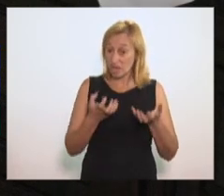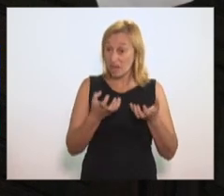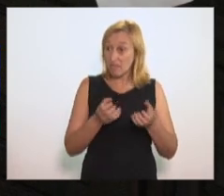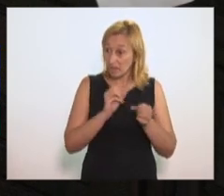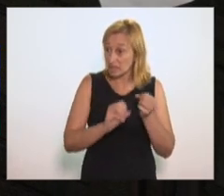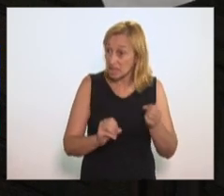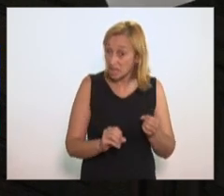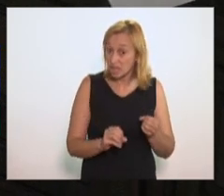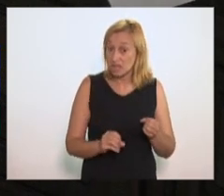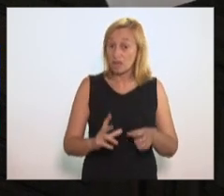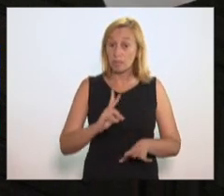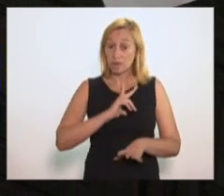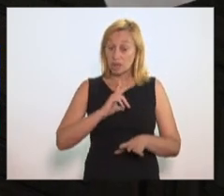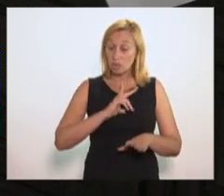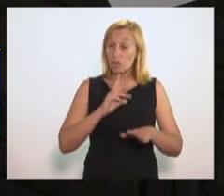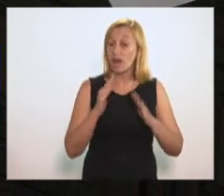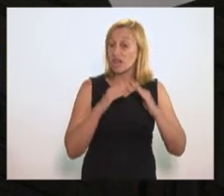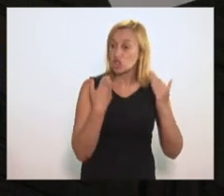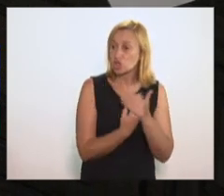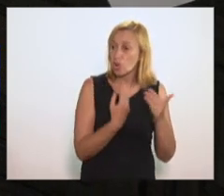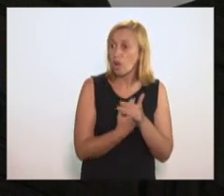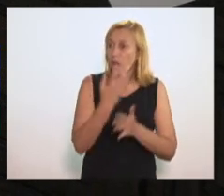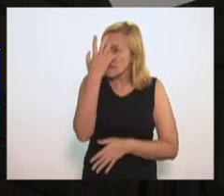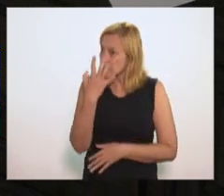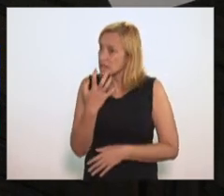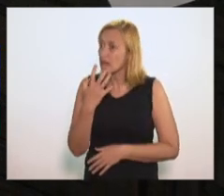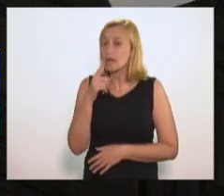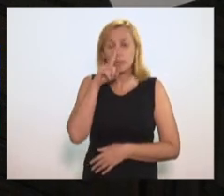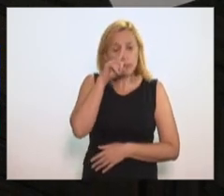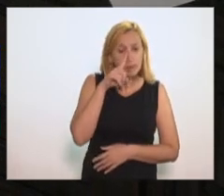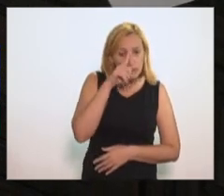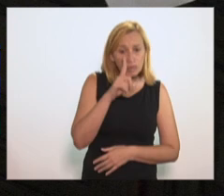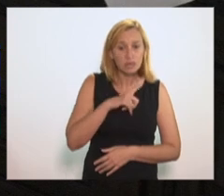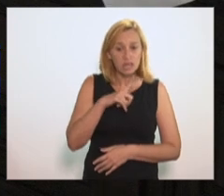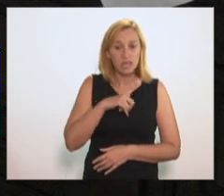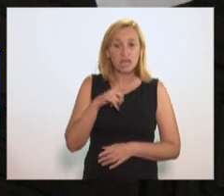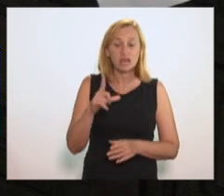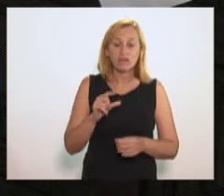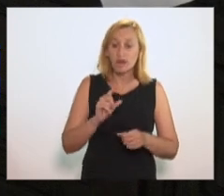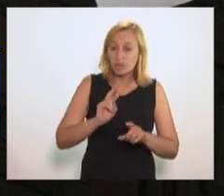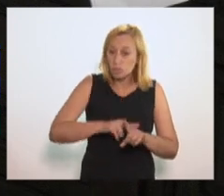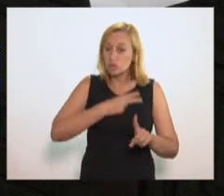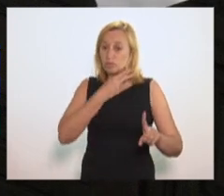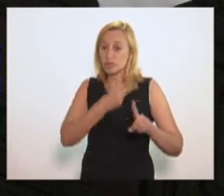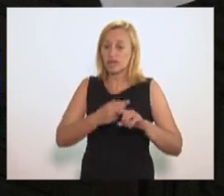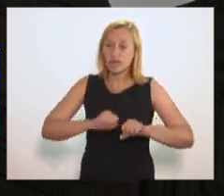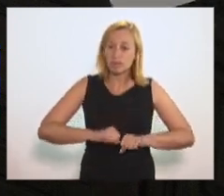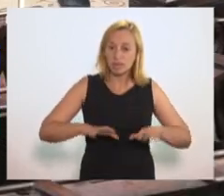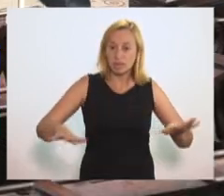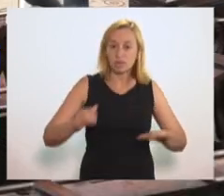na rede privada é gravíssimo e vai potencializar a pandemia no estado do Rio de Janeiro